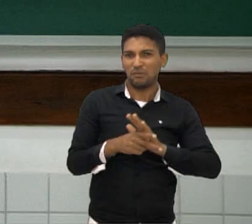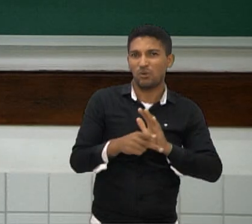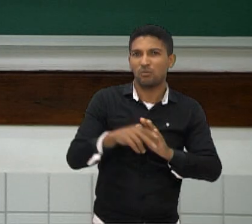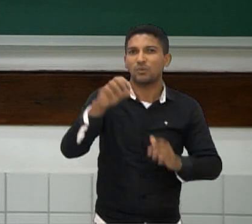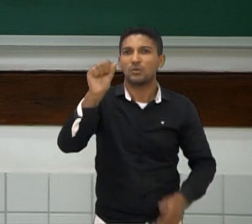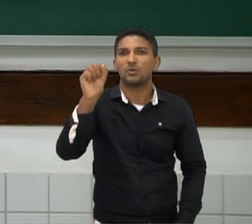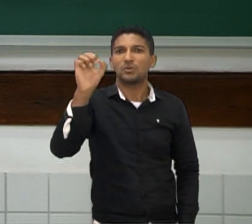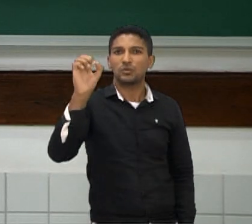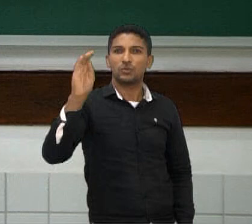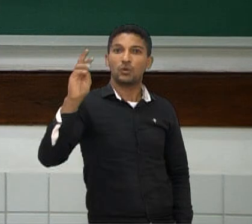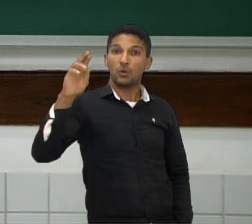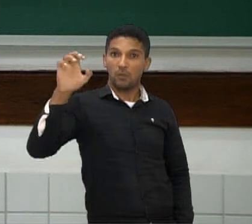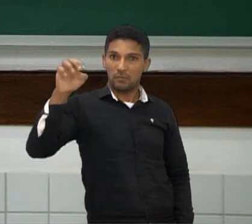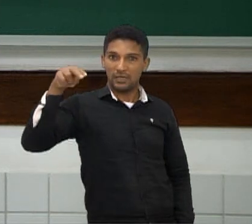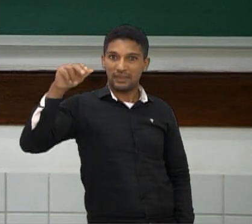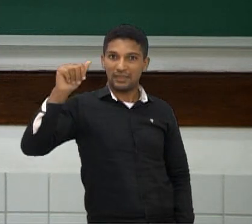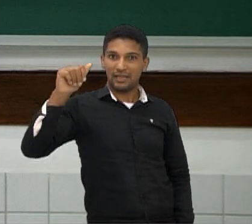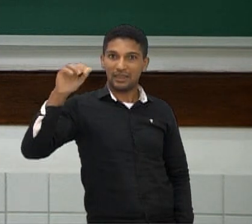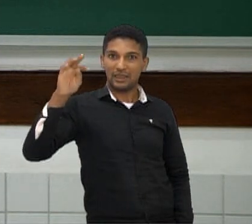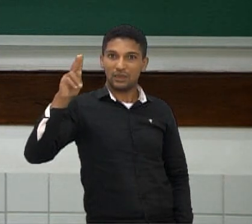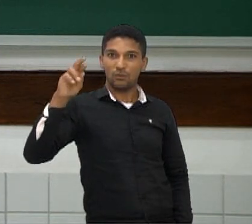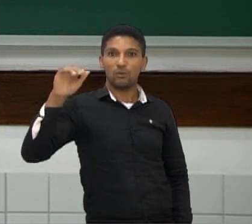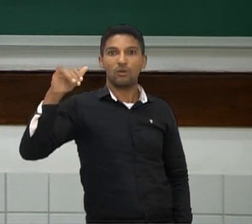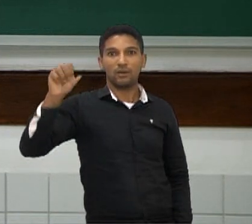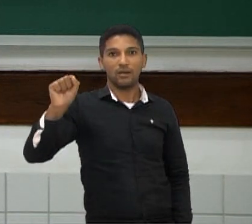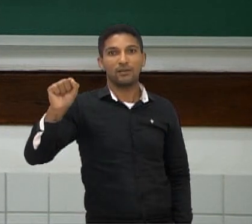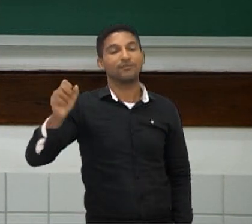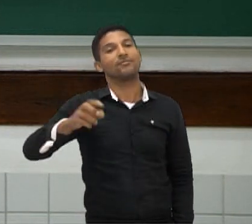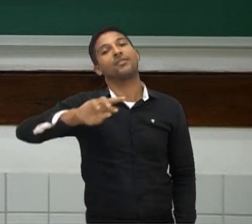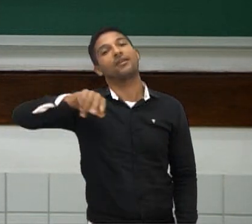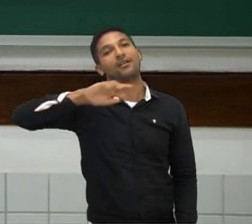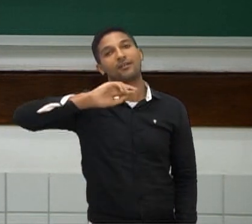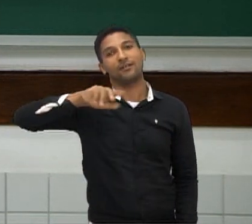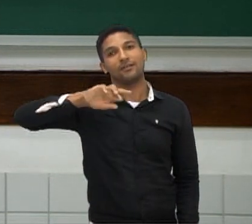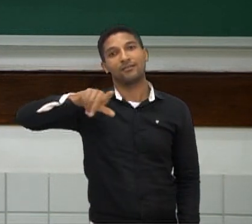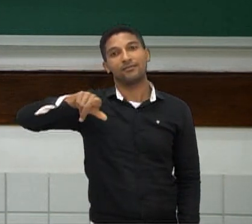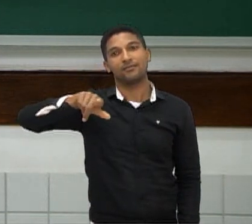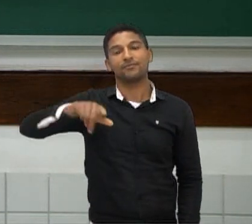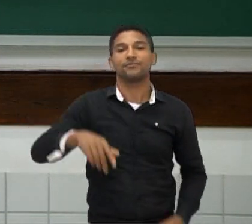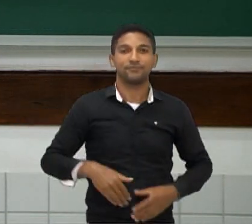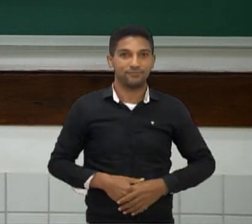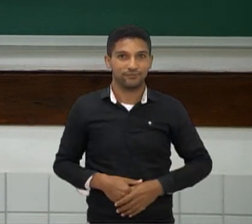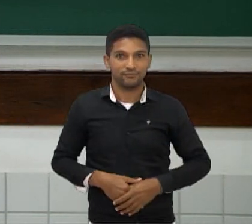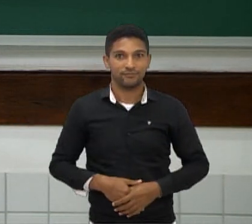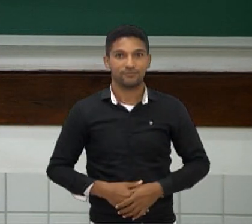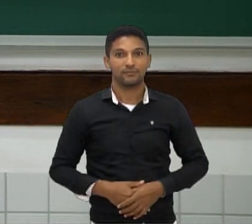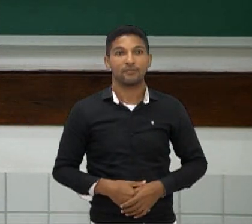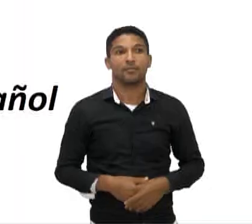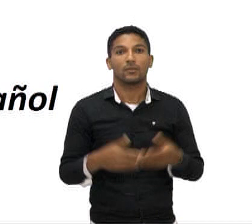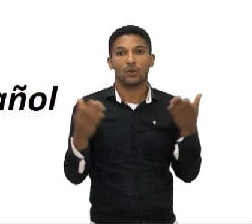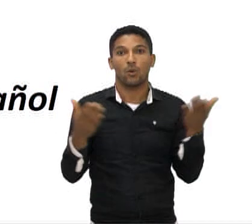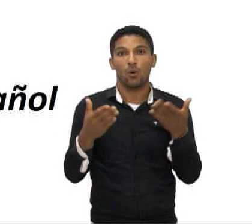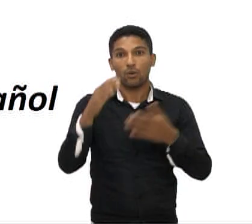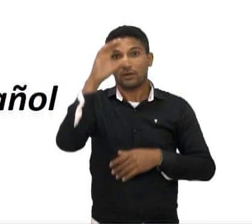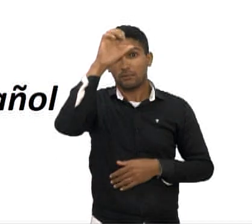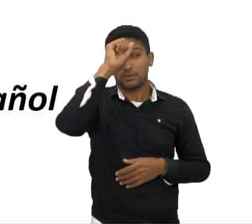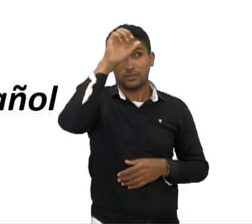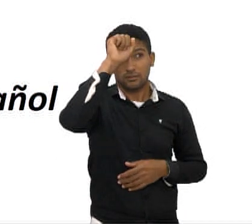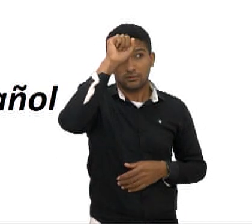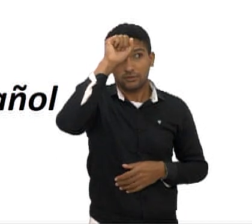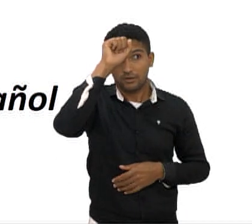os mitos, generalmente. Certo, chicos? Hoje aprendemos, verdade, ou simplesmente